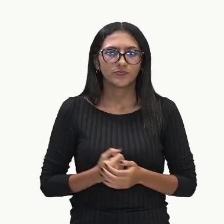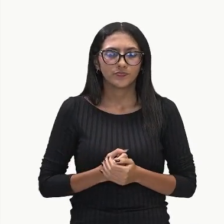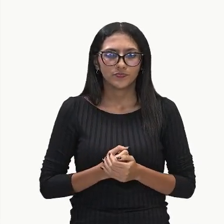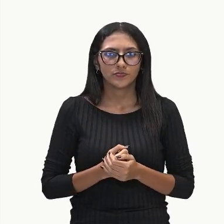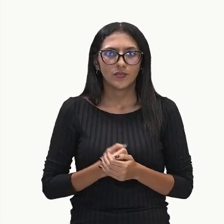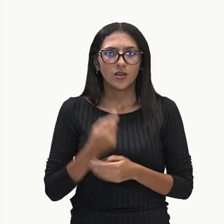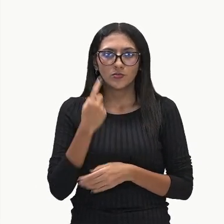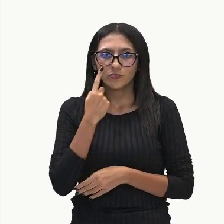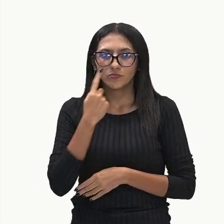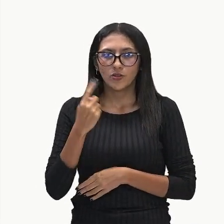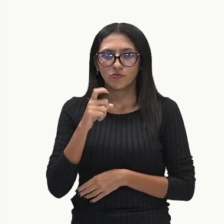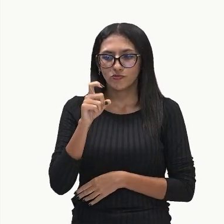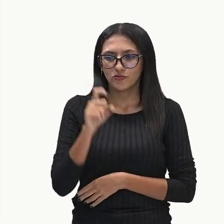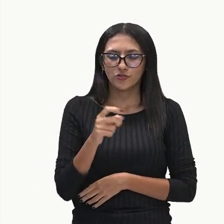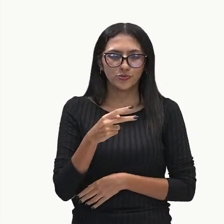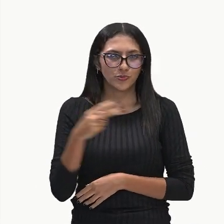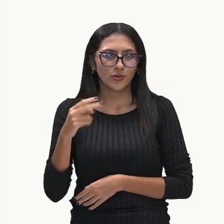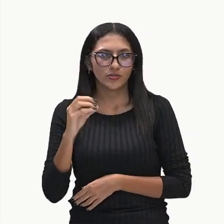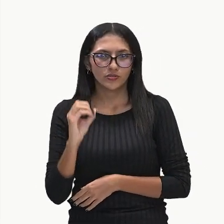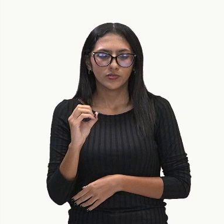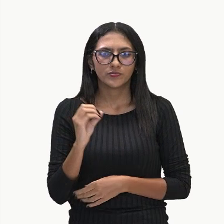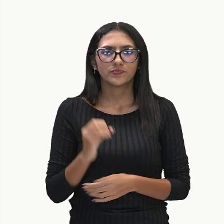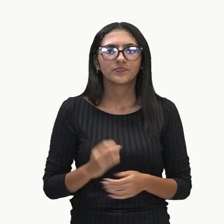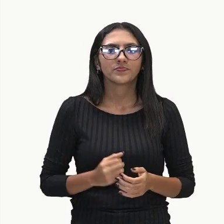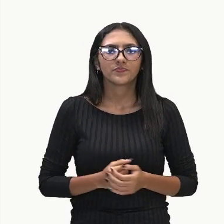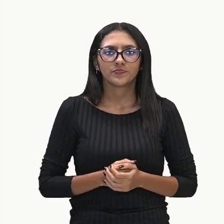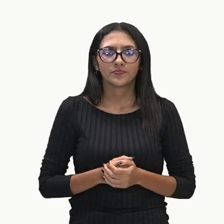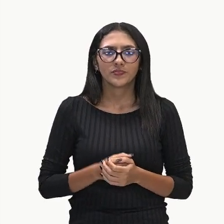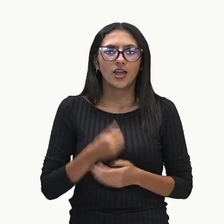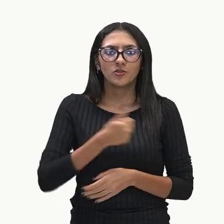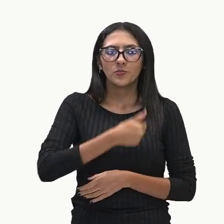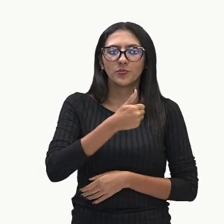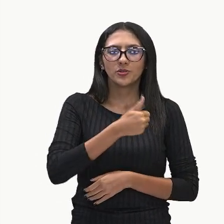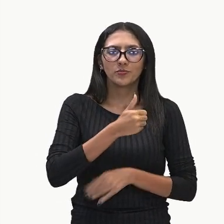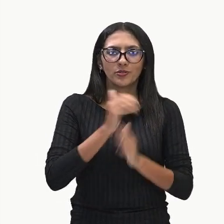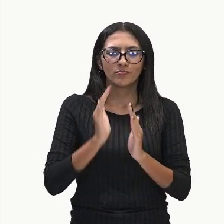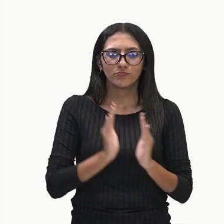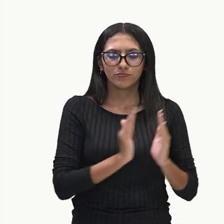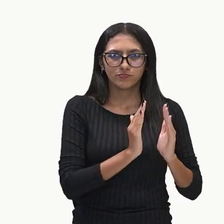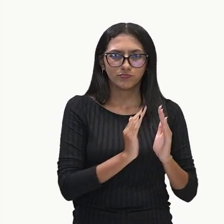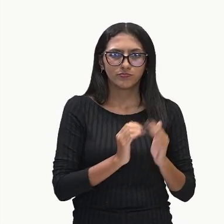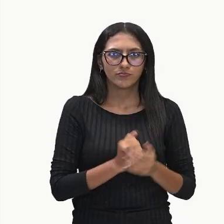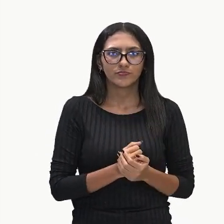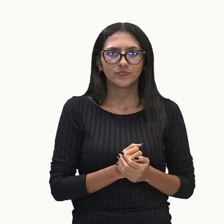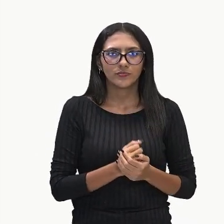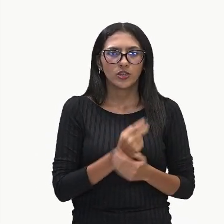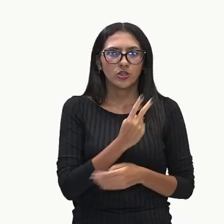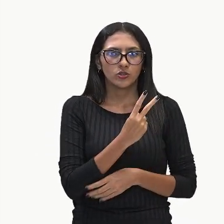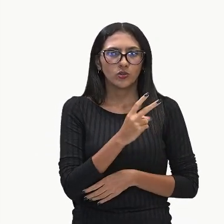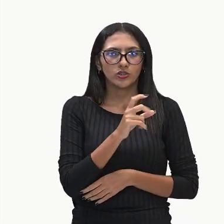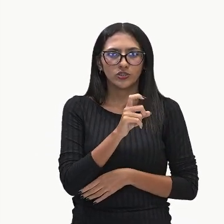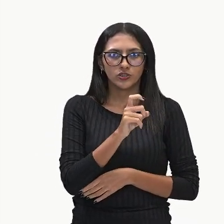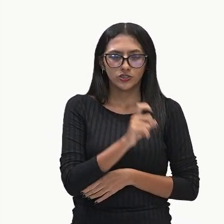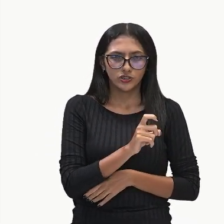aqui. Indo agora lá no primeiro termo, 2x²,